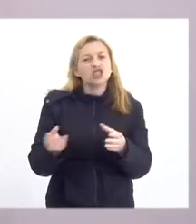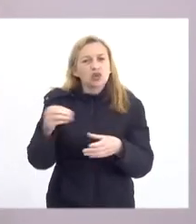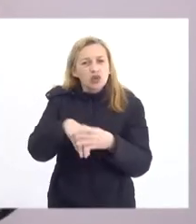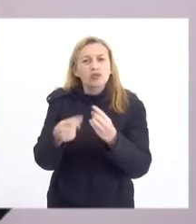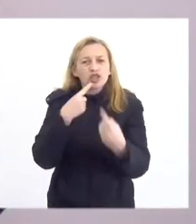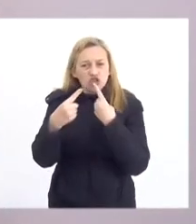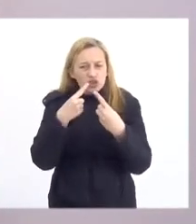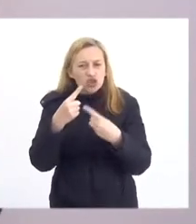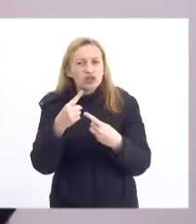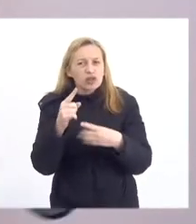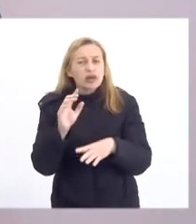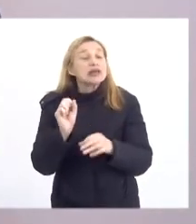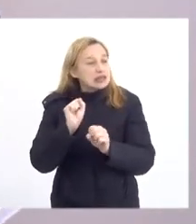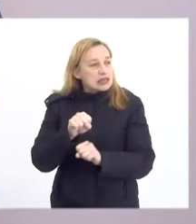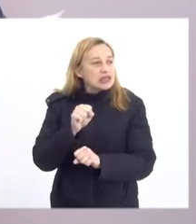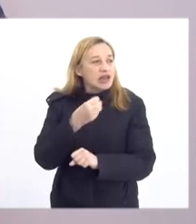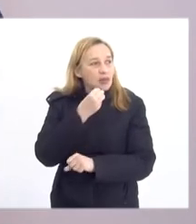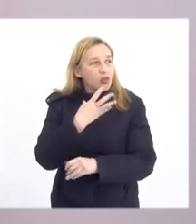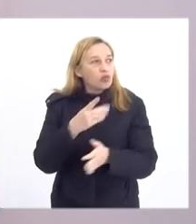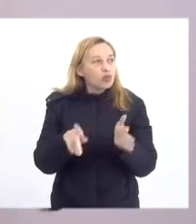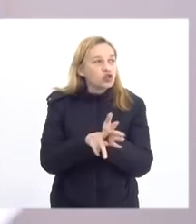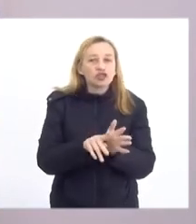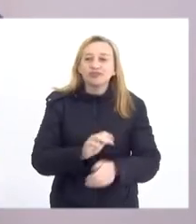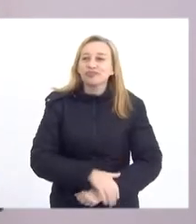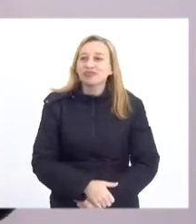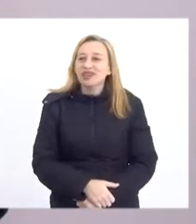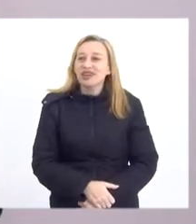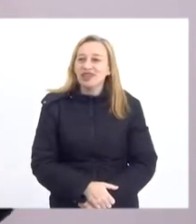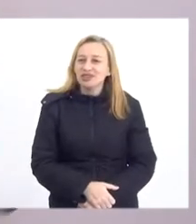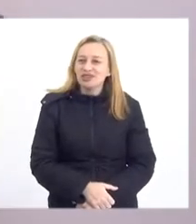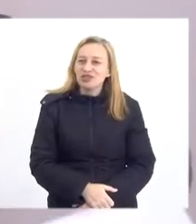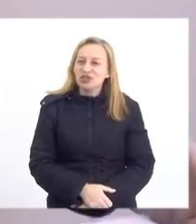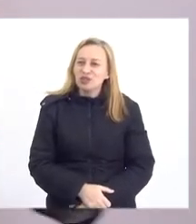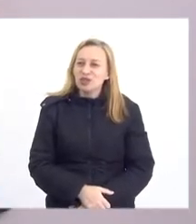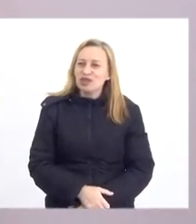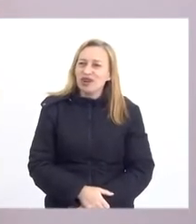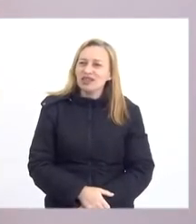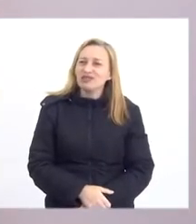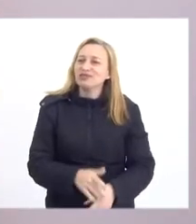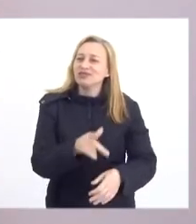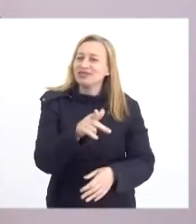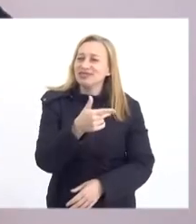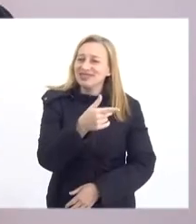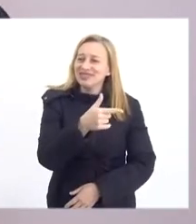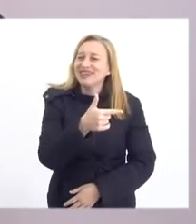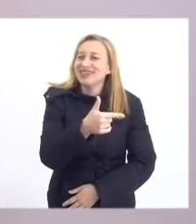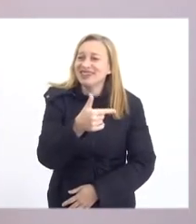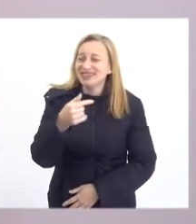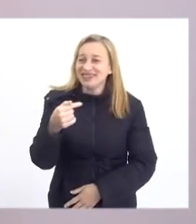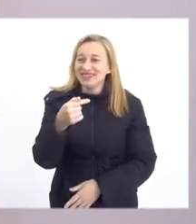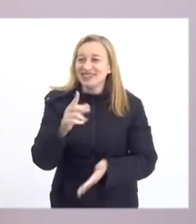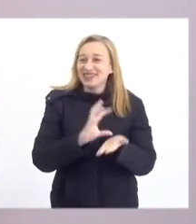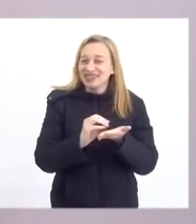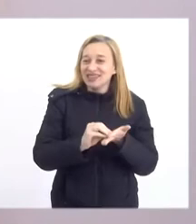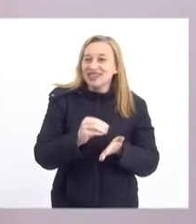gente volta a discutir esse tema em plenário. O projeto é bom, muito bom. 17 da pauta. Projeto de lei